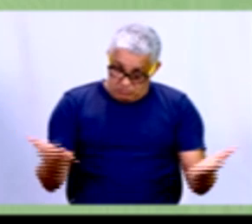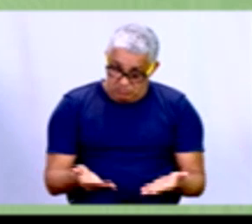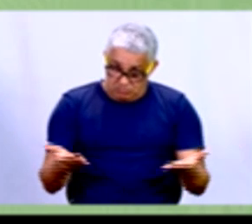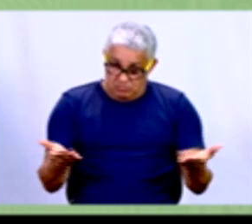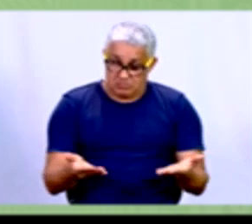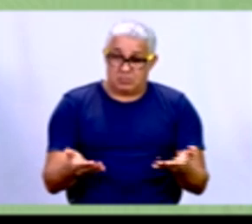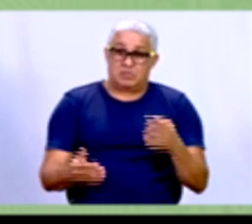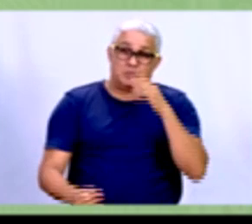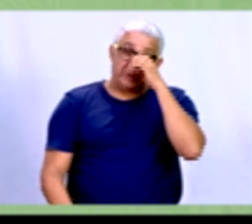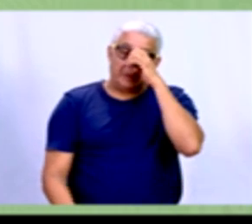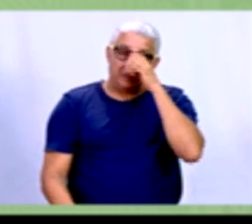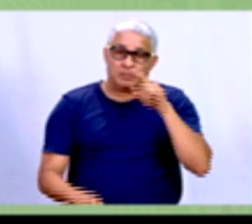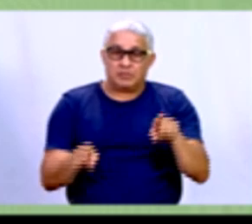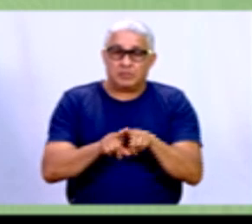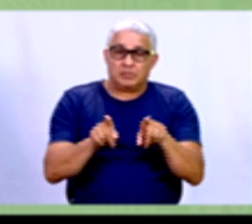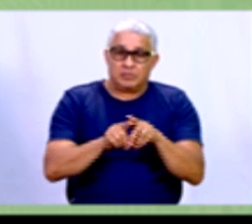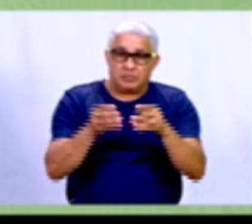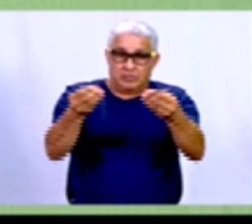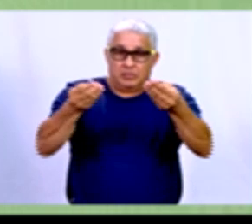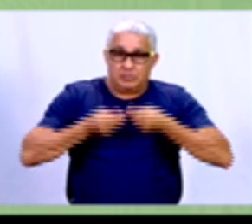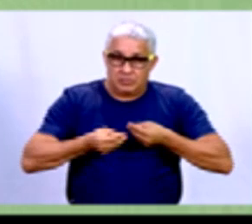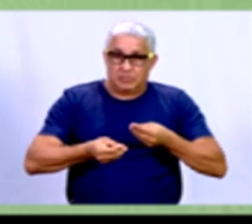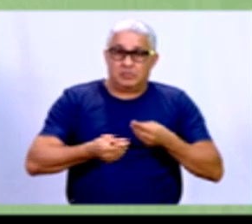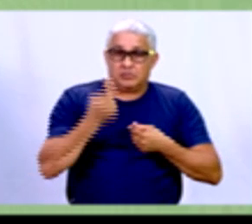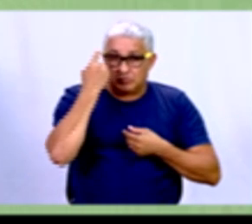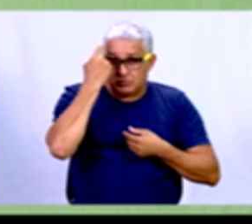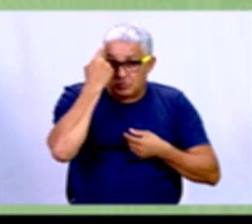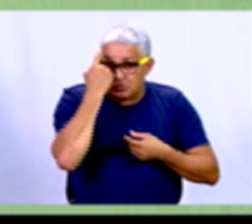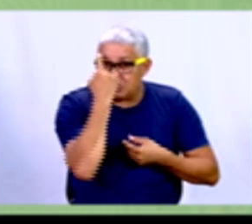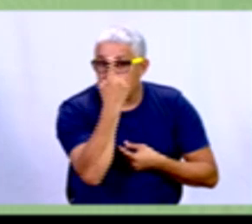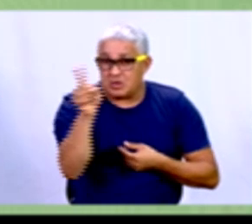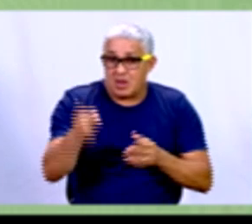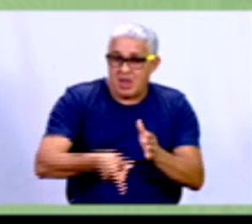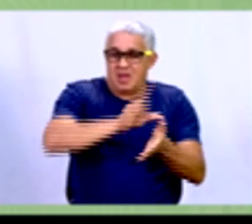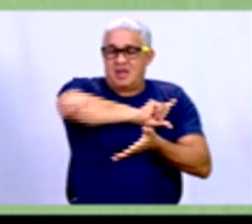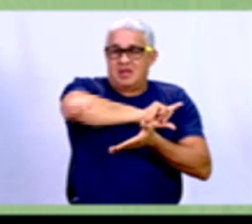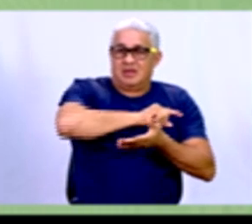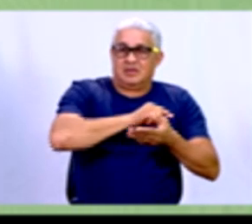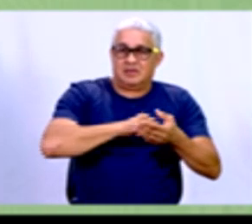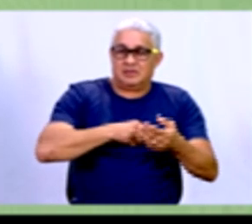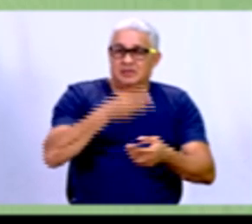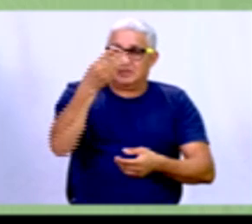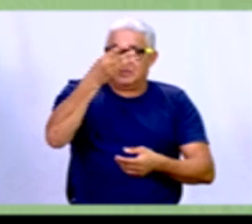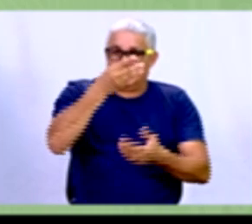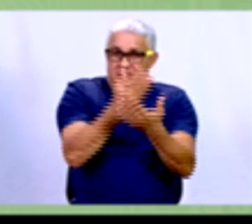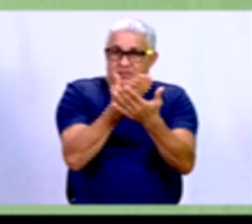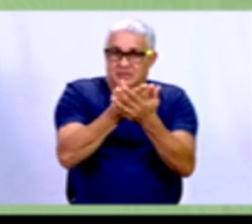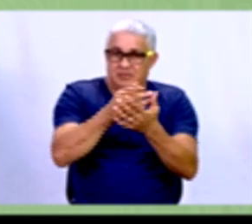preferência e entregar um dia antes da nossa terceira aula, que é o dia